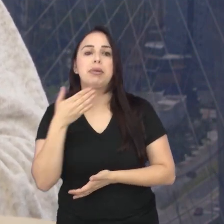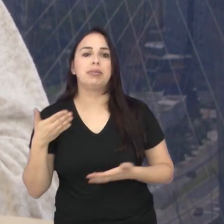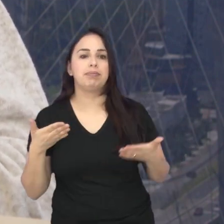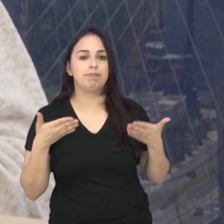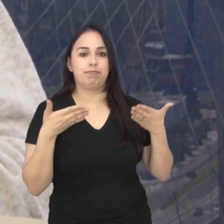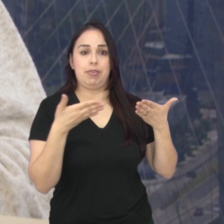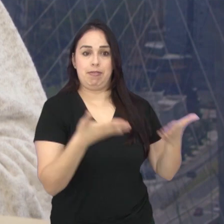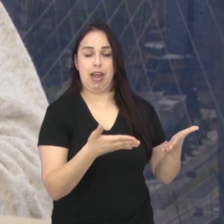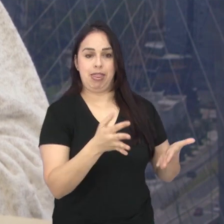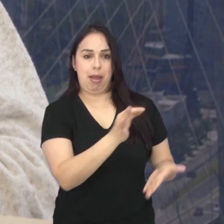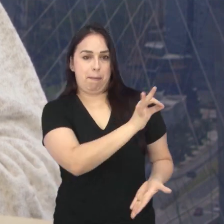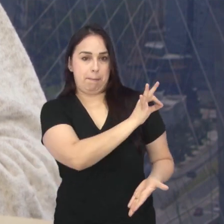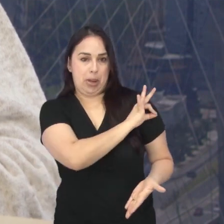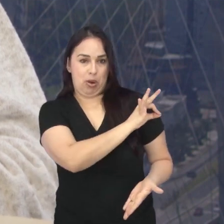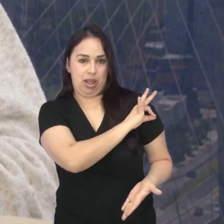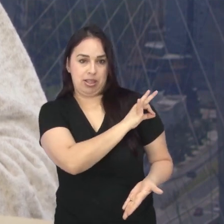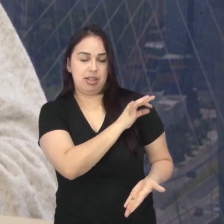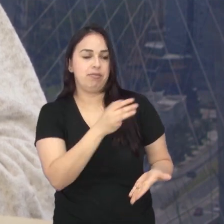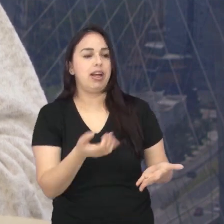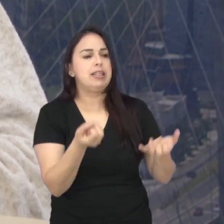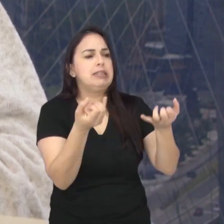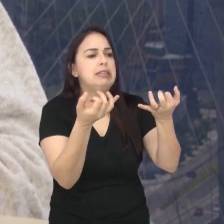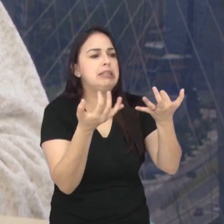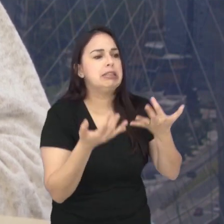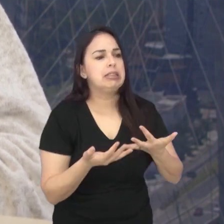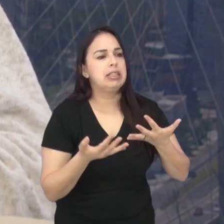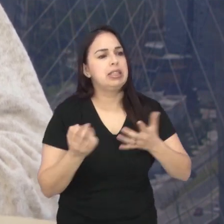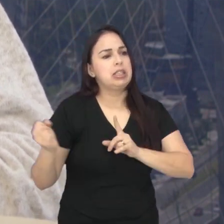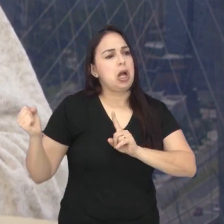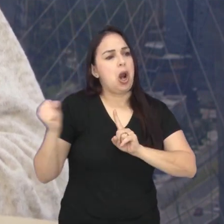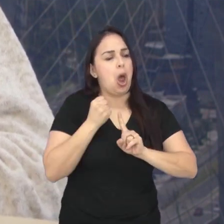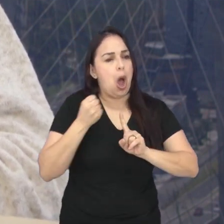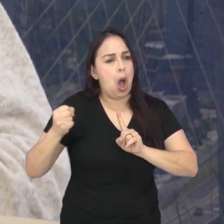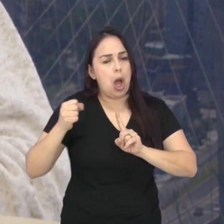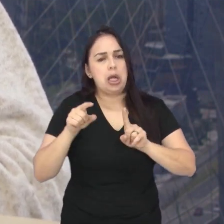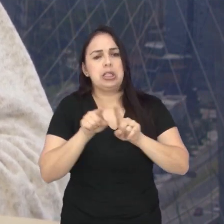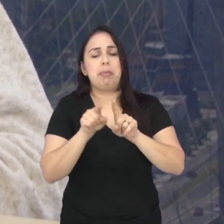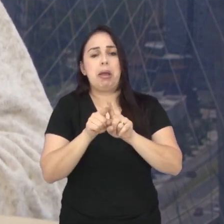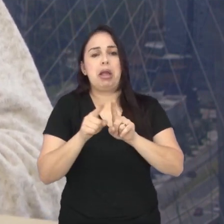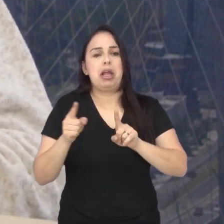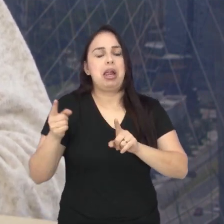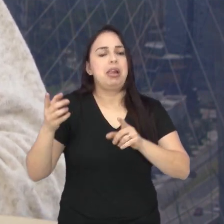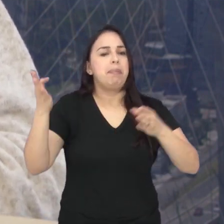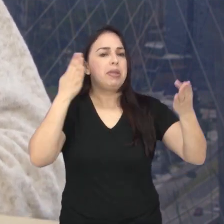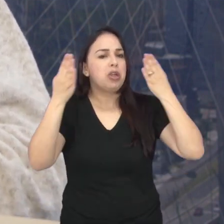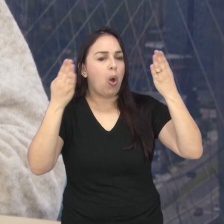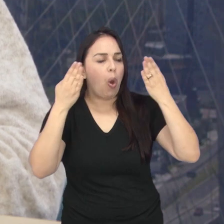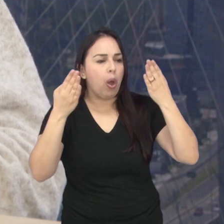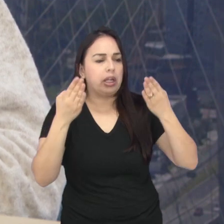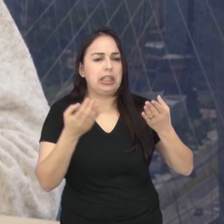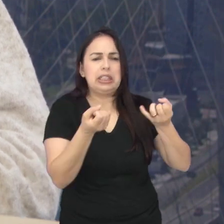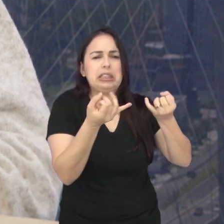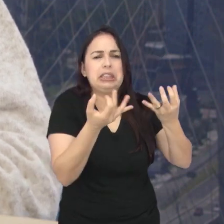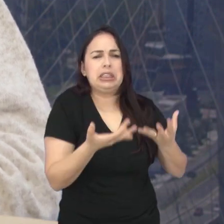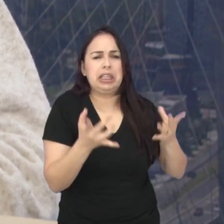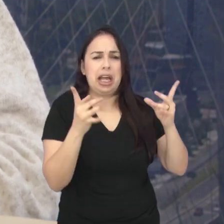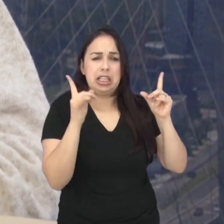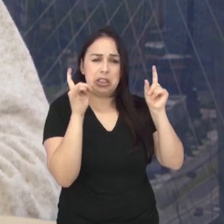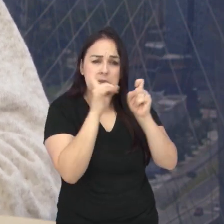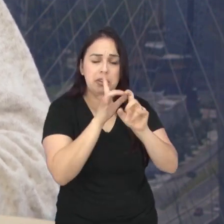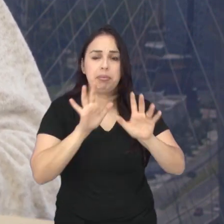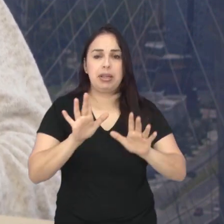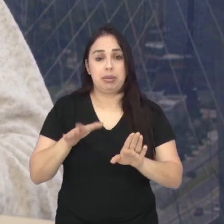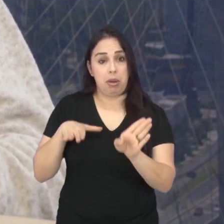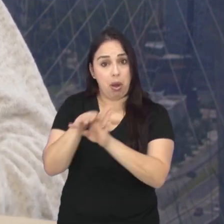no ambiente policial, falar da violência doméstica psicológica, né? Mas o que a gente precisa